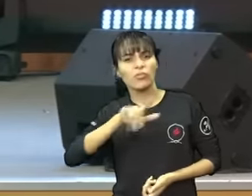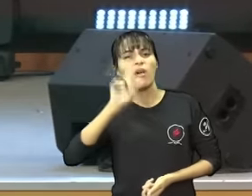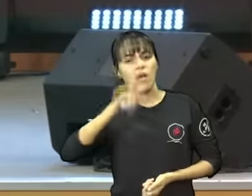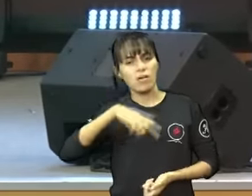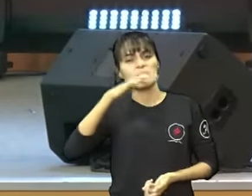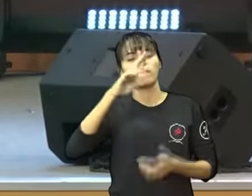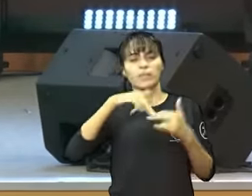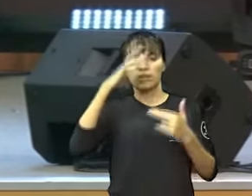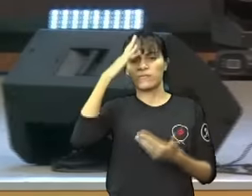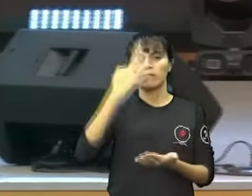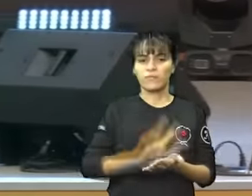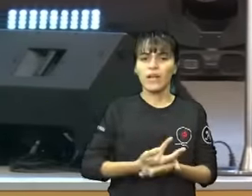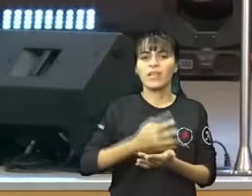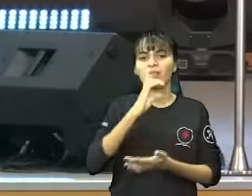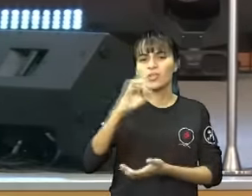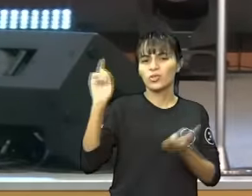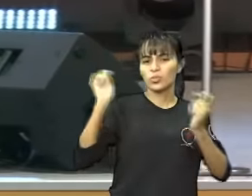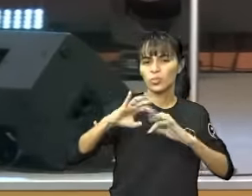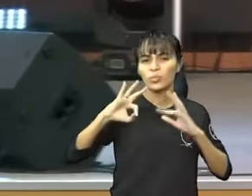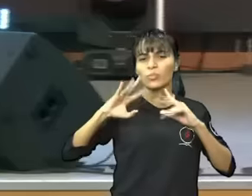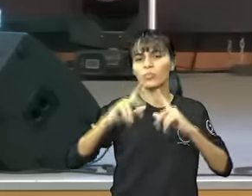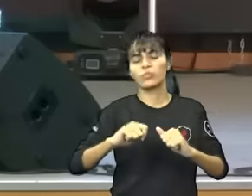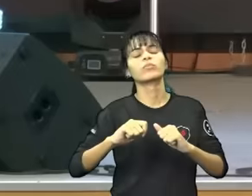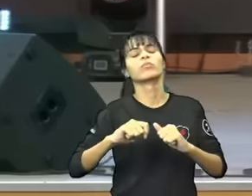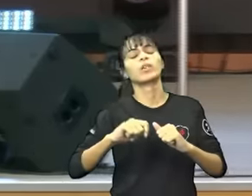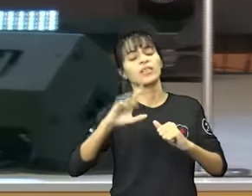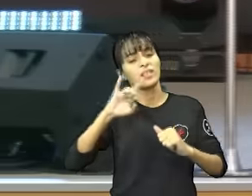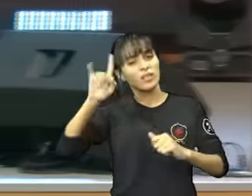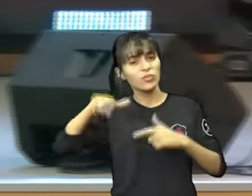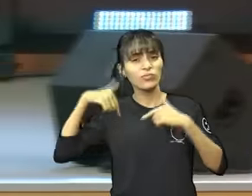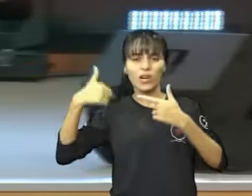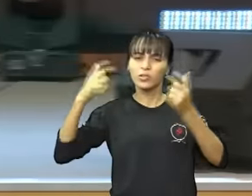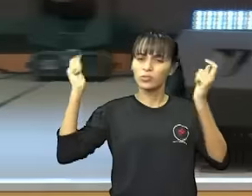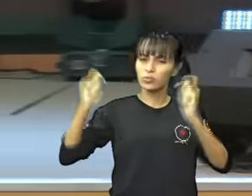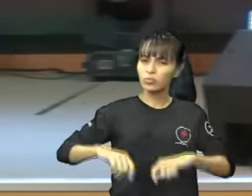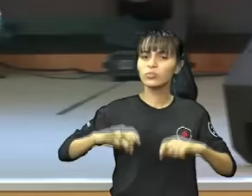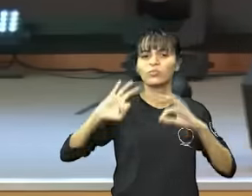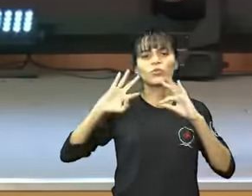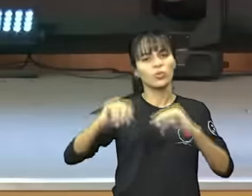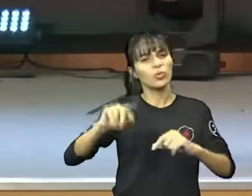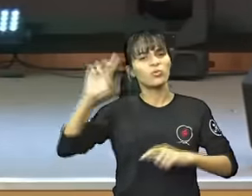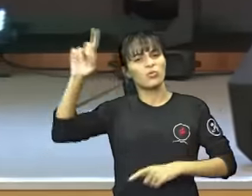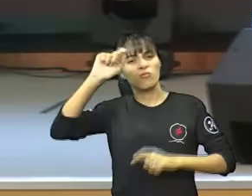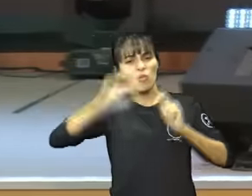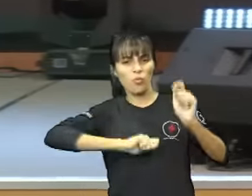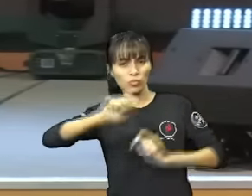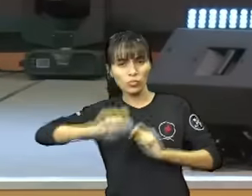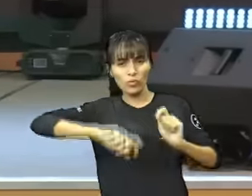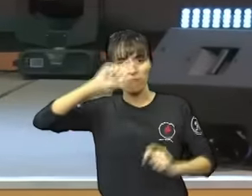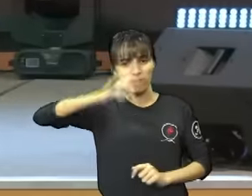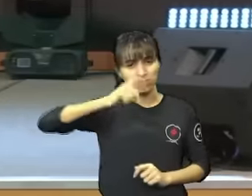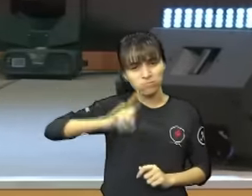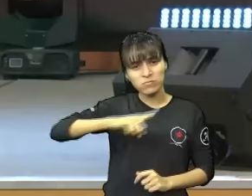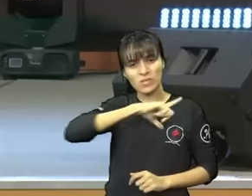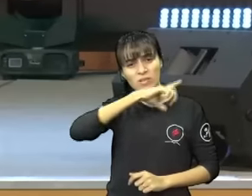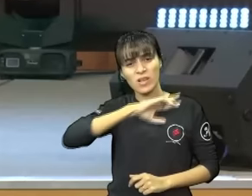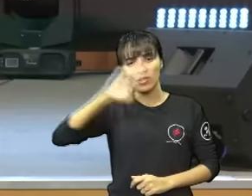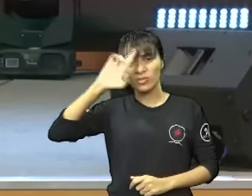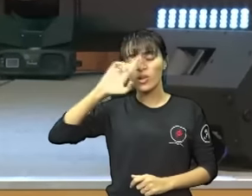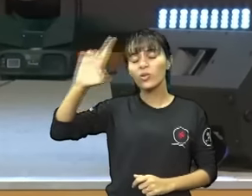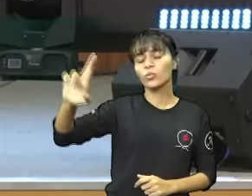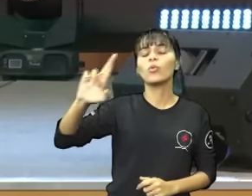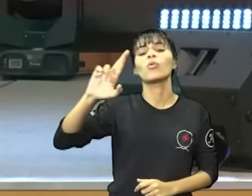fé um Deus que tudo pode um Deus que tudo faz um Deus que está no comando Deus que está no controle um Deus que é senhor